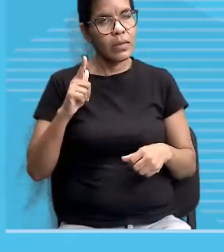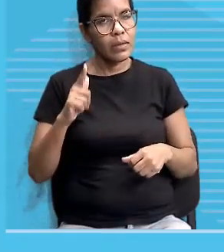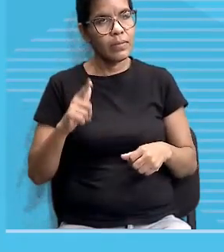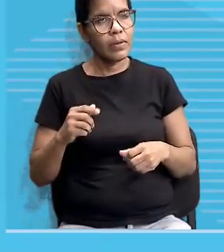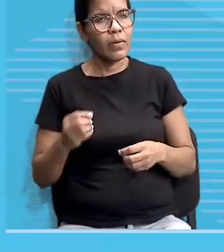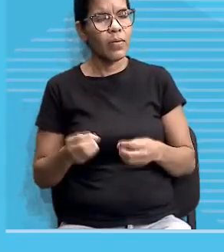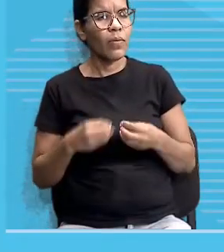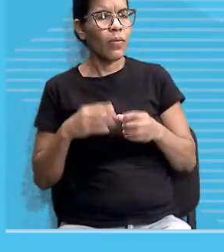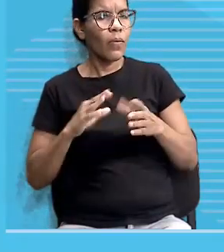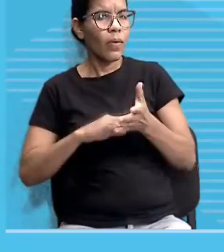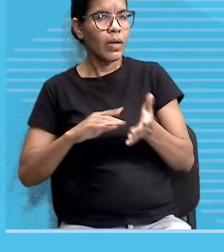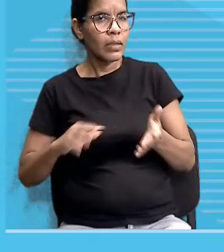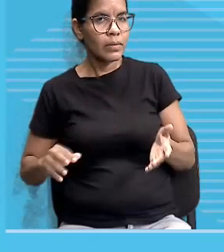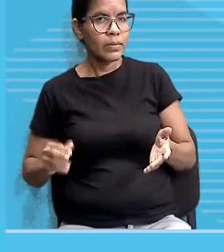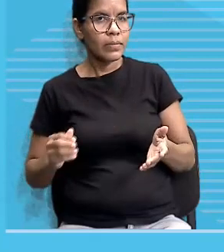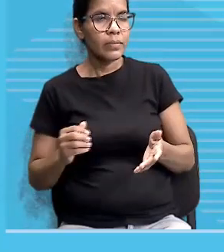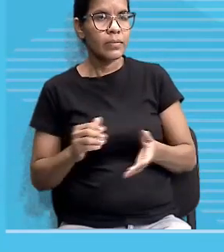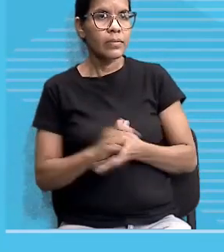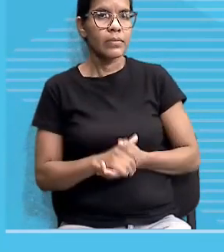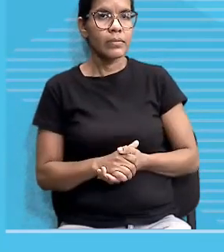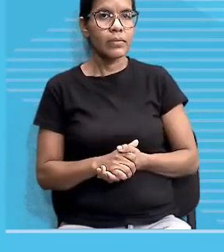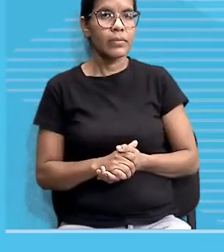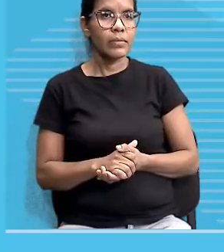quanto é que seria